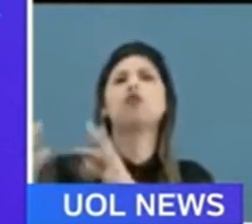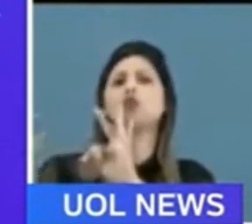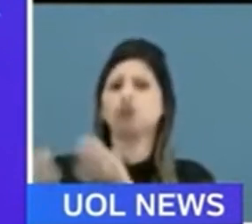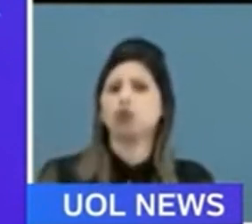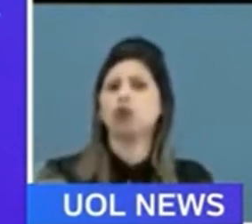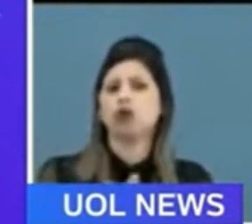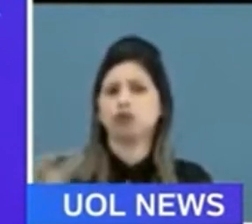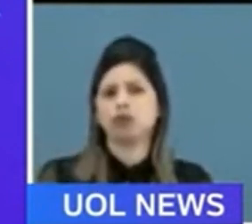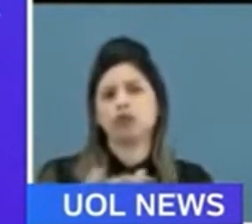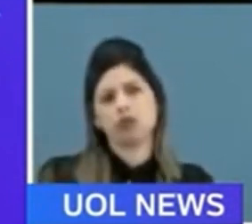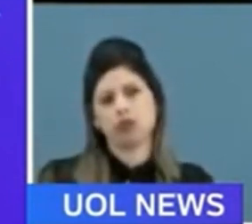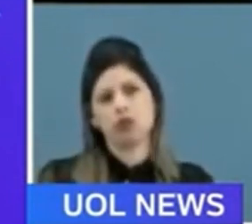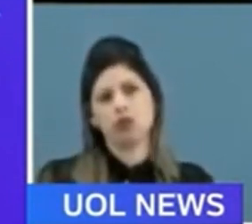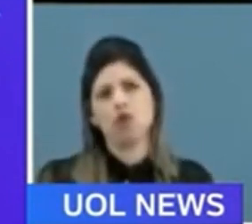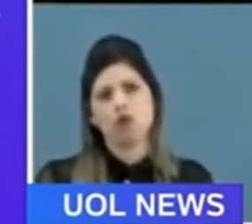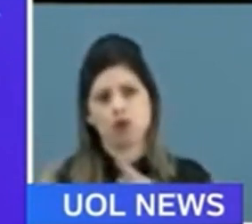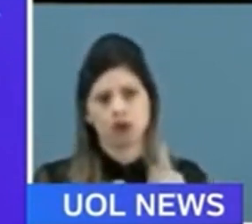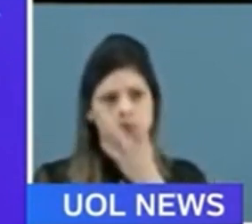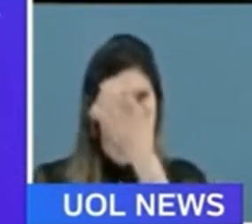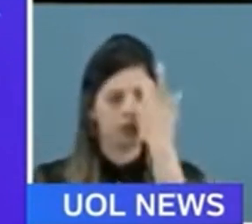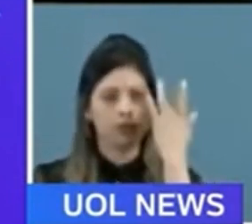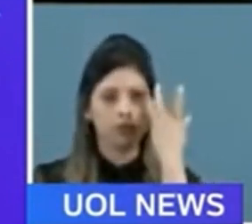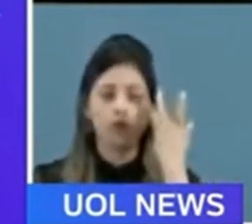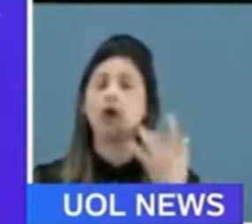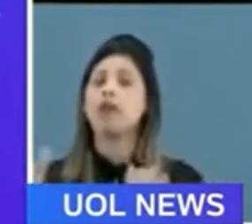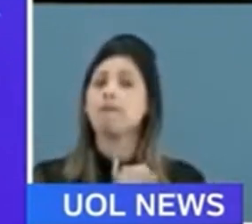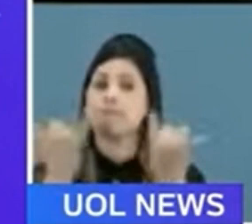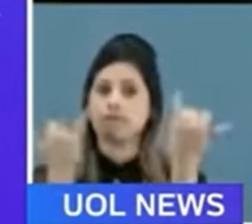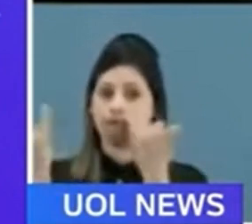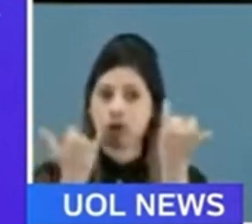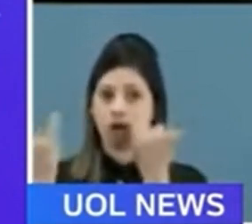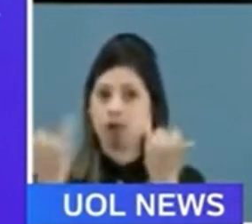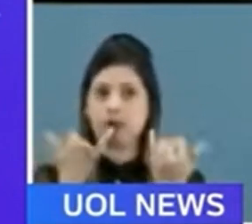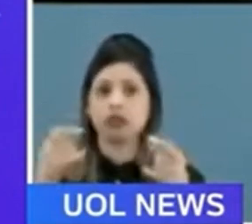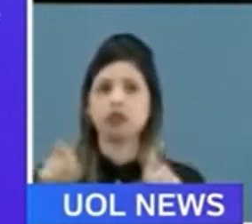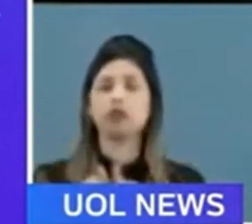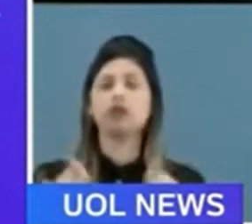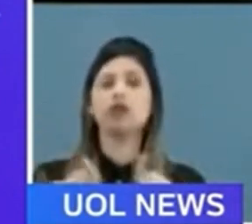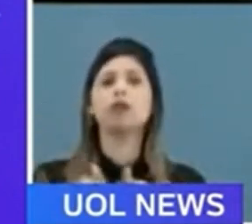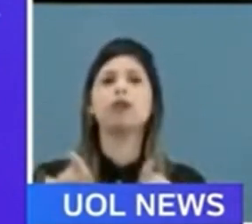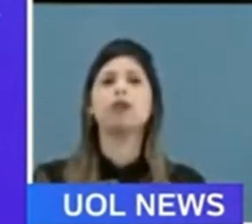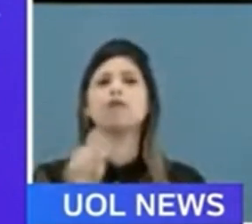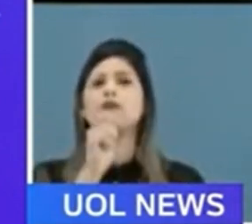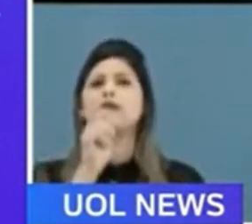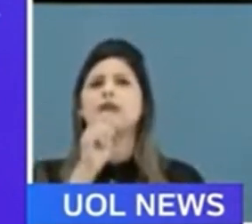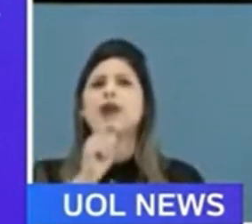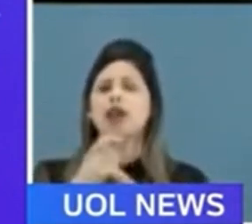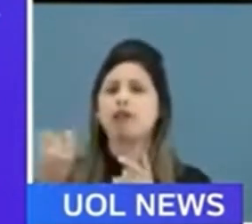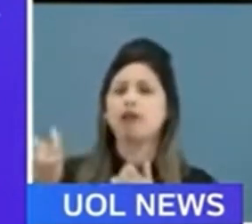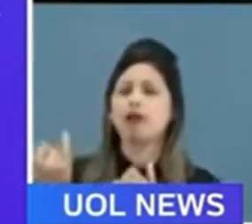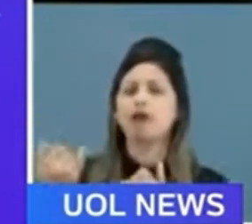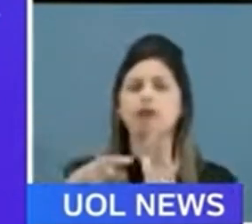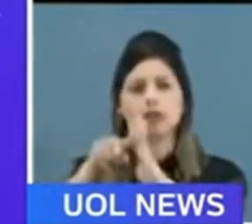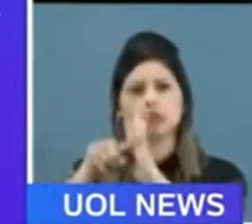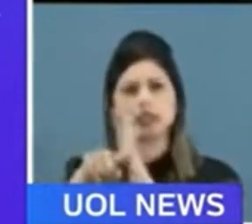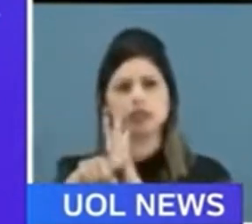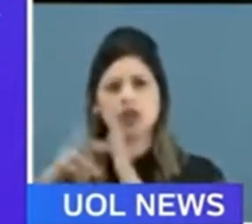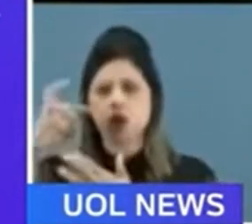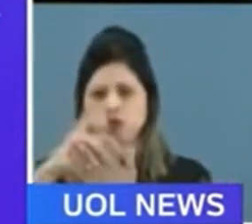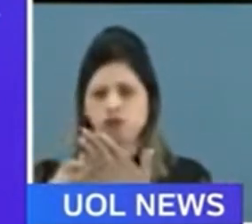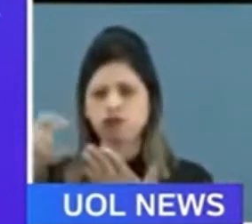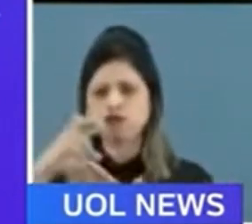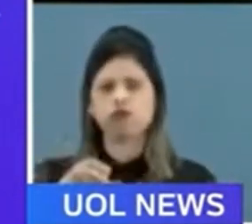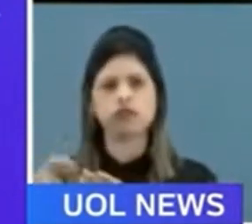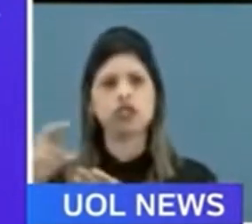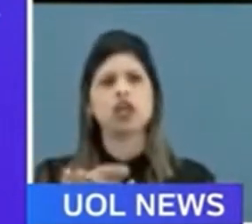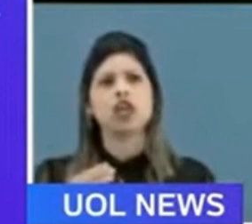abim e sobre essas respostas né Eu acho que também essa essa nota enviada ontem pela abim dizendo que ela é a maior interessada